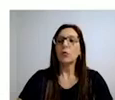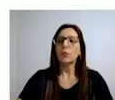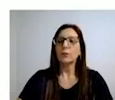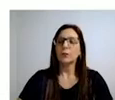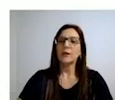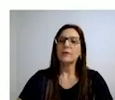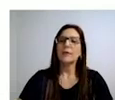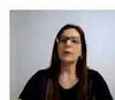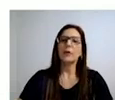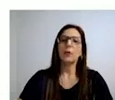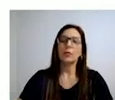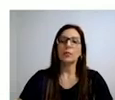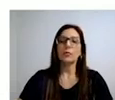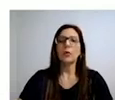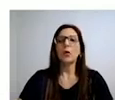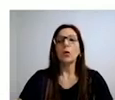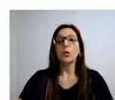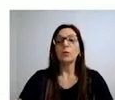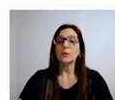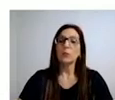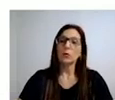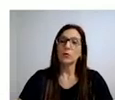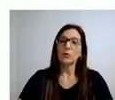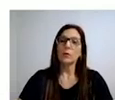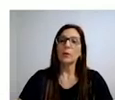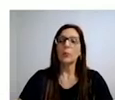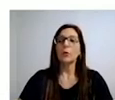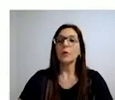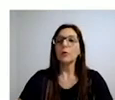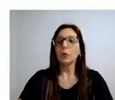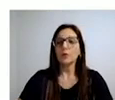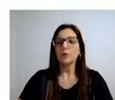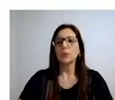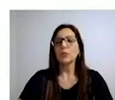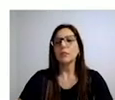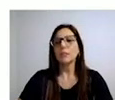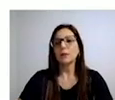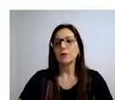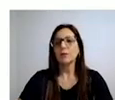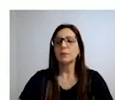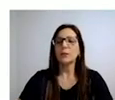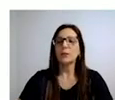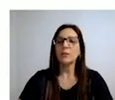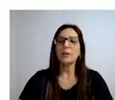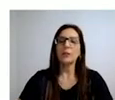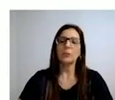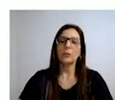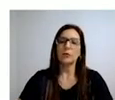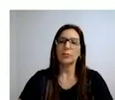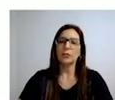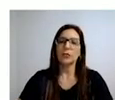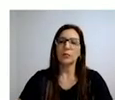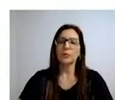o ovo, que é a célula ovo, ou o zigoto, que por mitoses sucessivas vão originar um